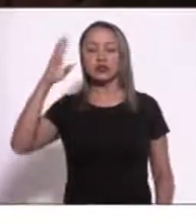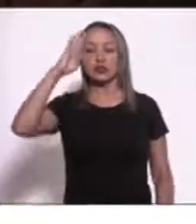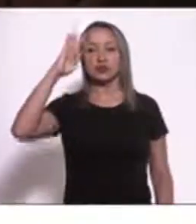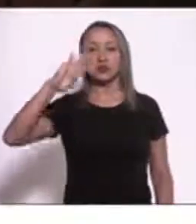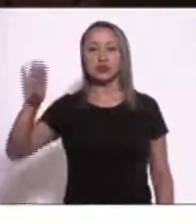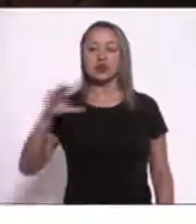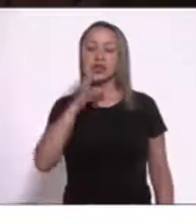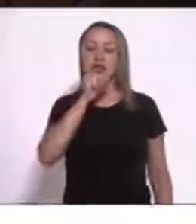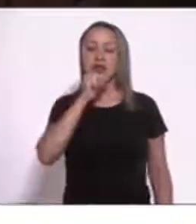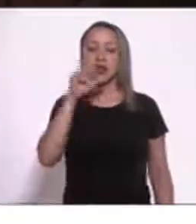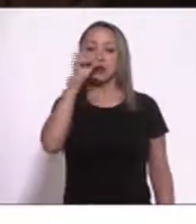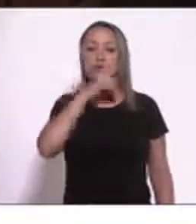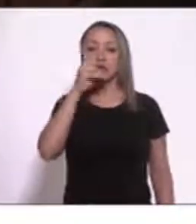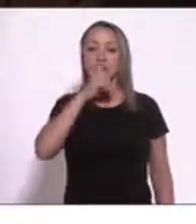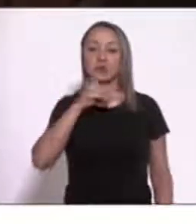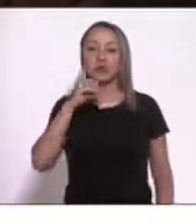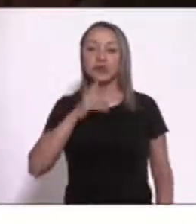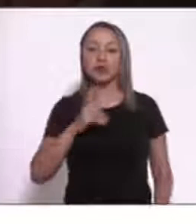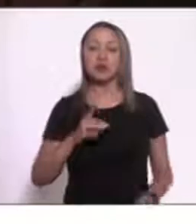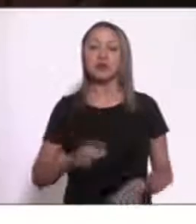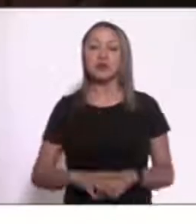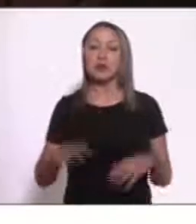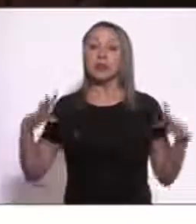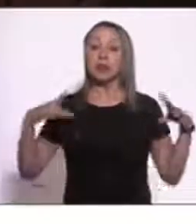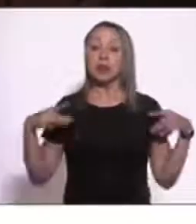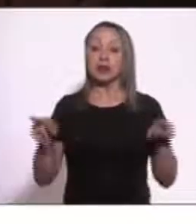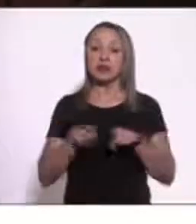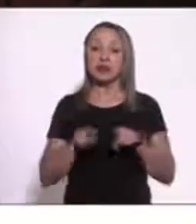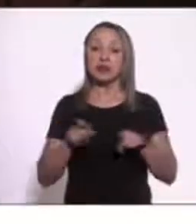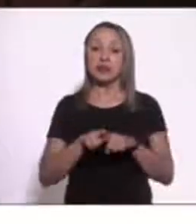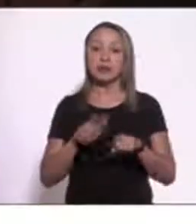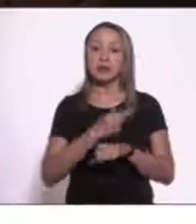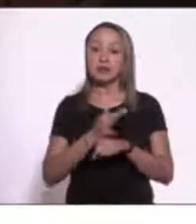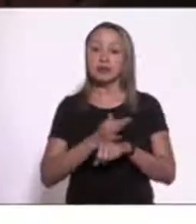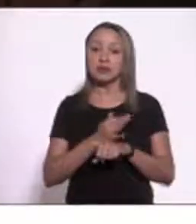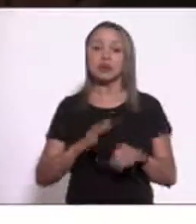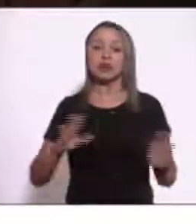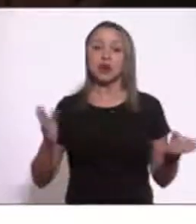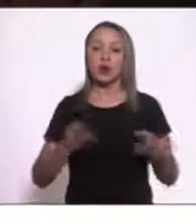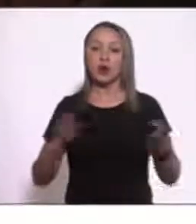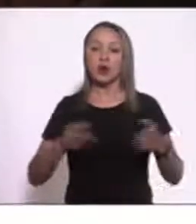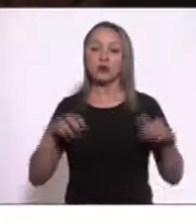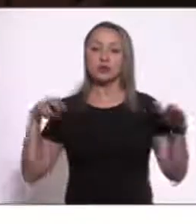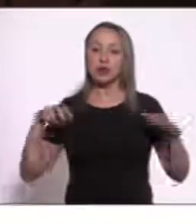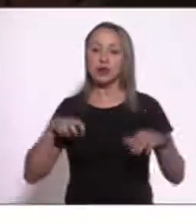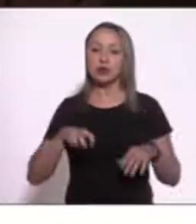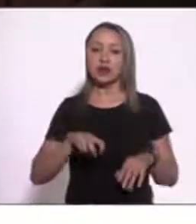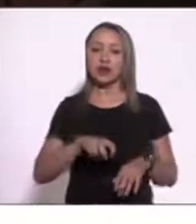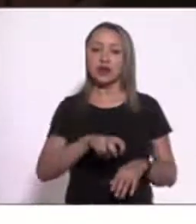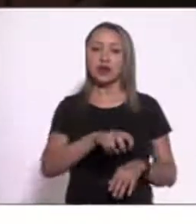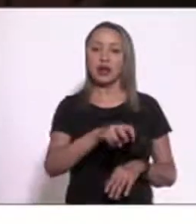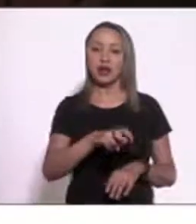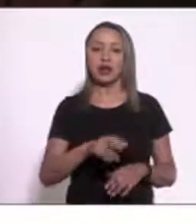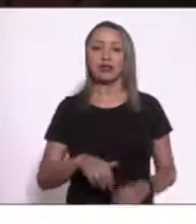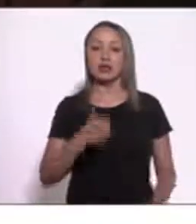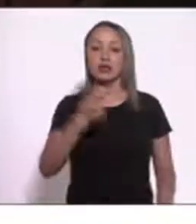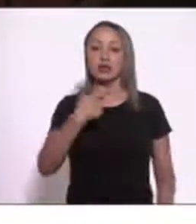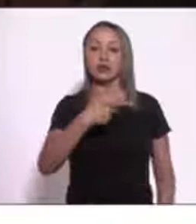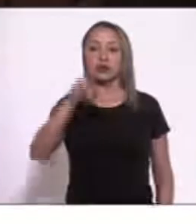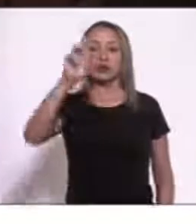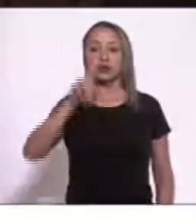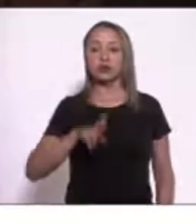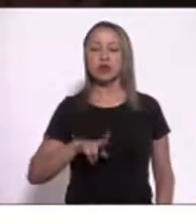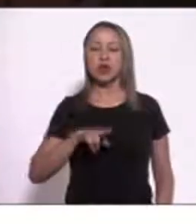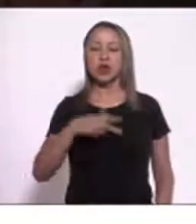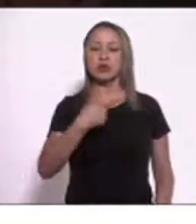de semana e feriado. Hoje são praticadas para carros de passeio as tarifas de